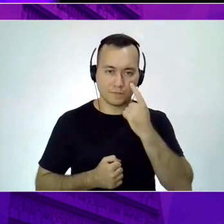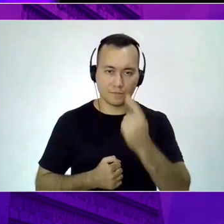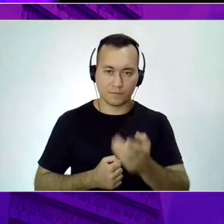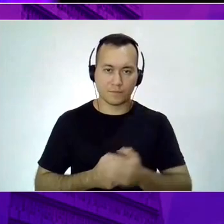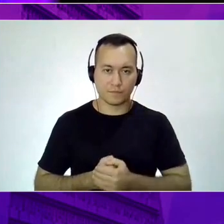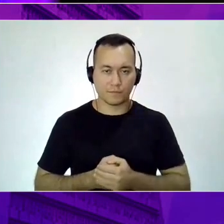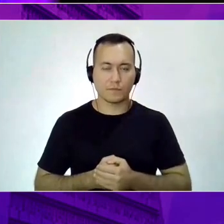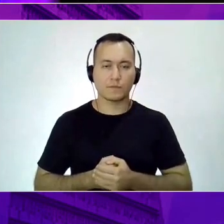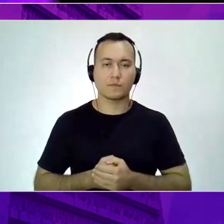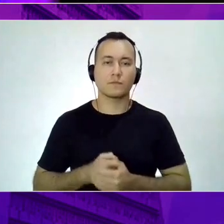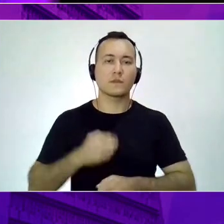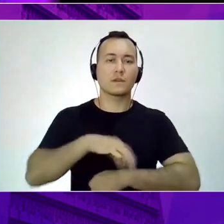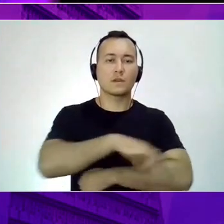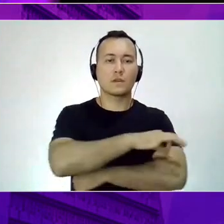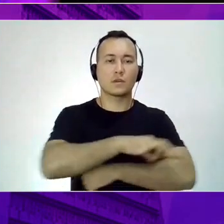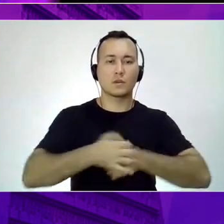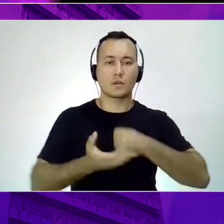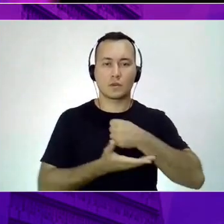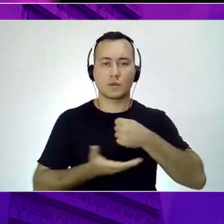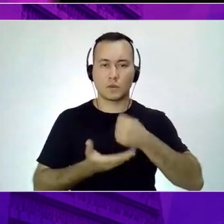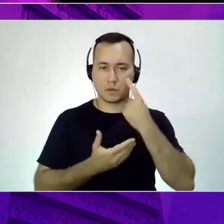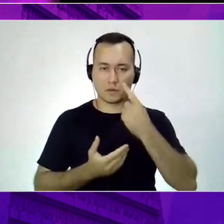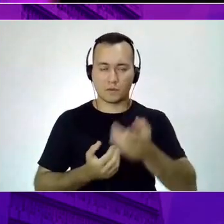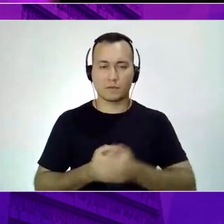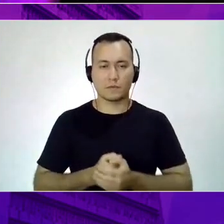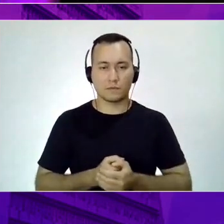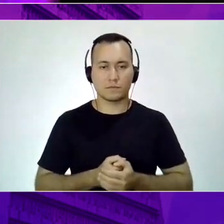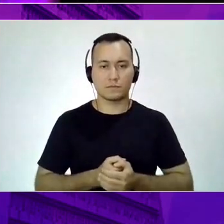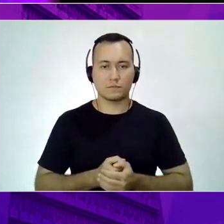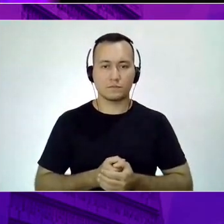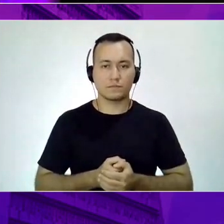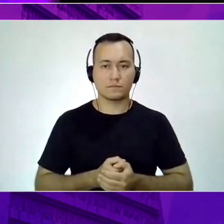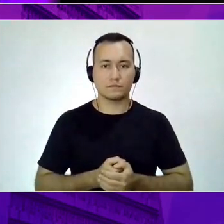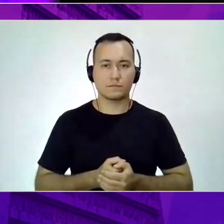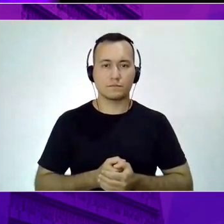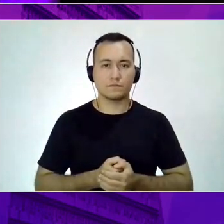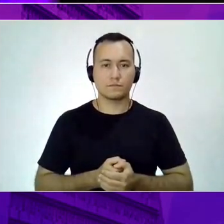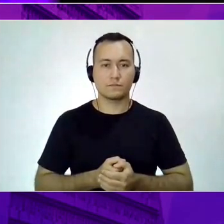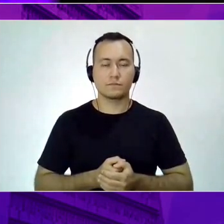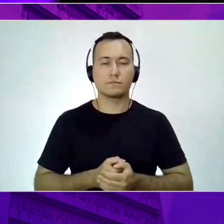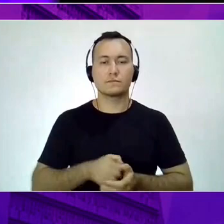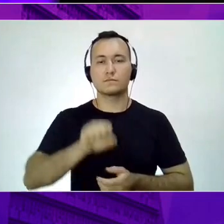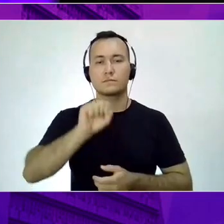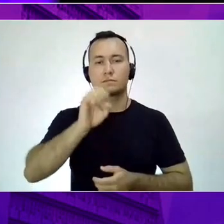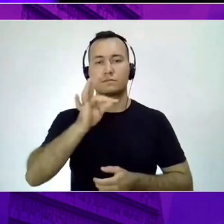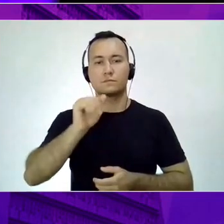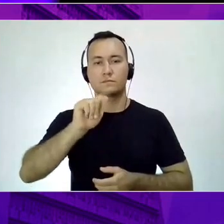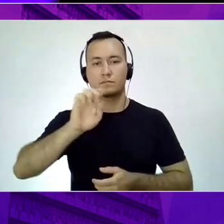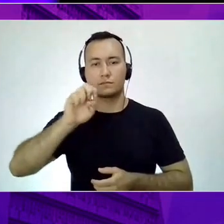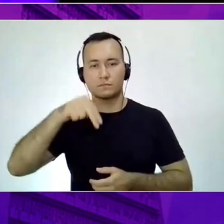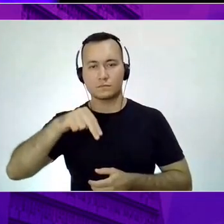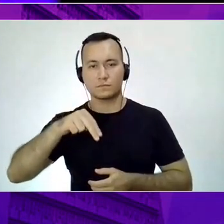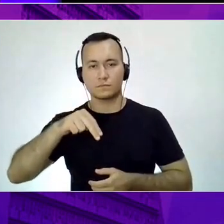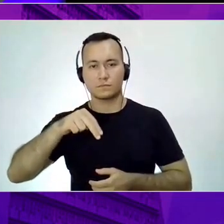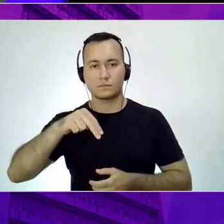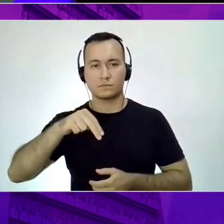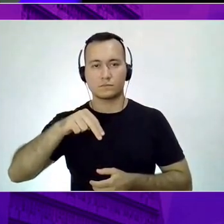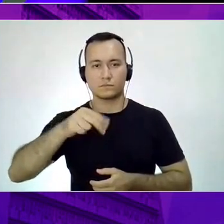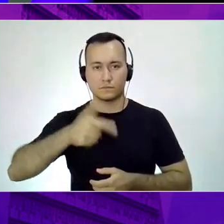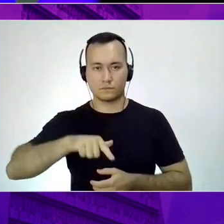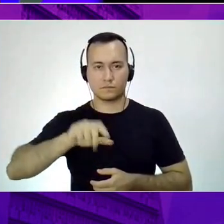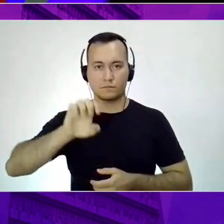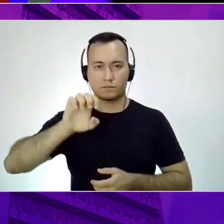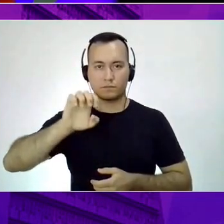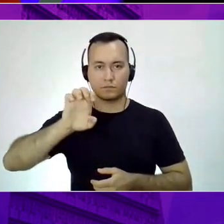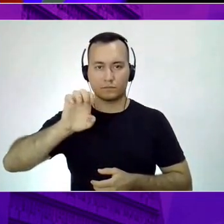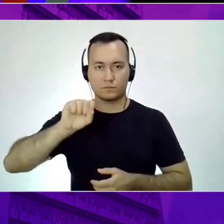staging para a área já de analytics, onde eu vou criar as minhas tabelas fatos e as minhas dimensões aqui para a gente finalizar.